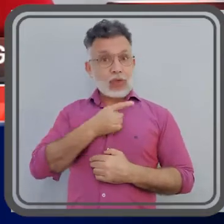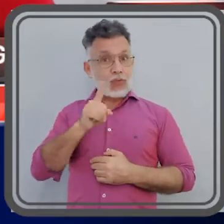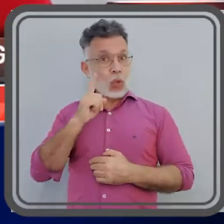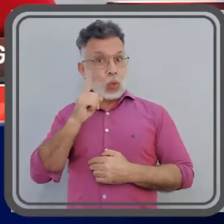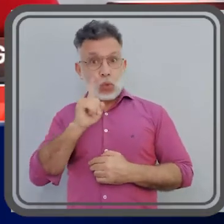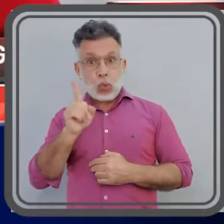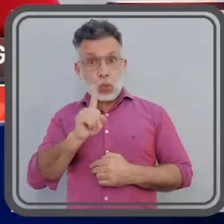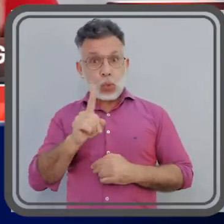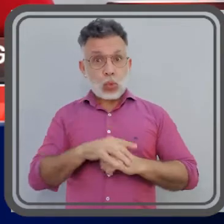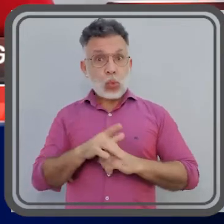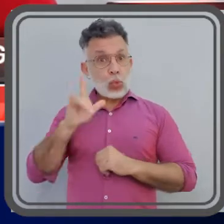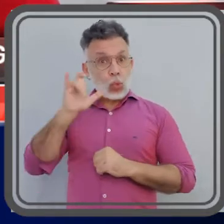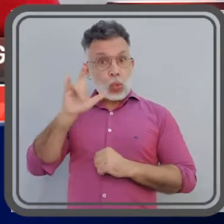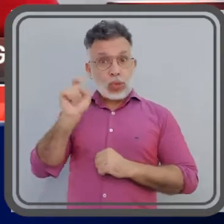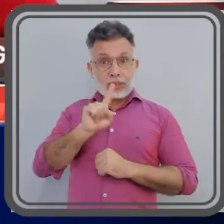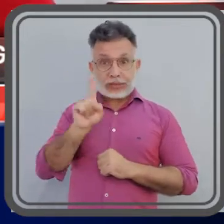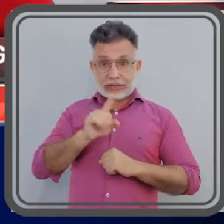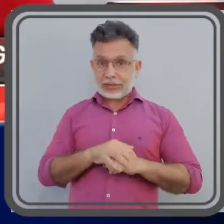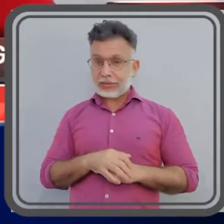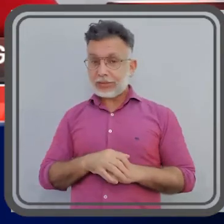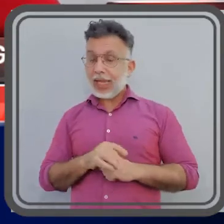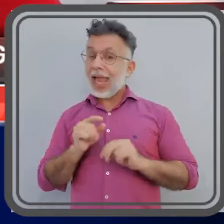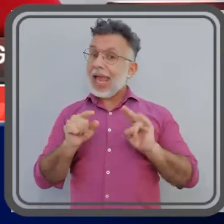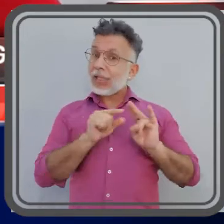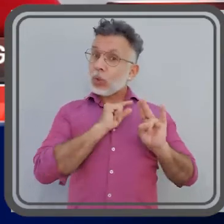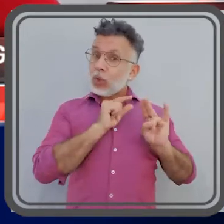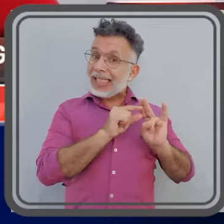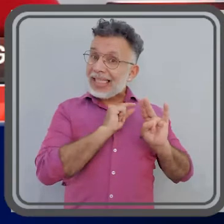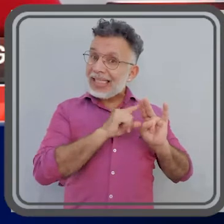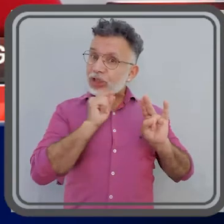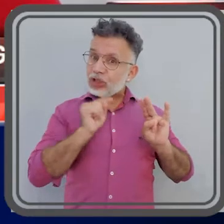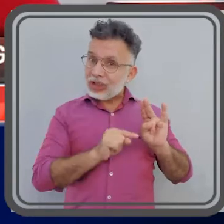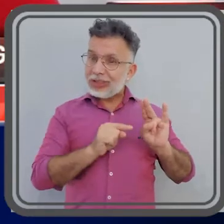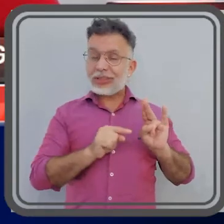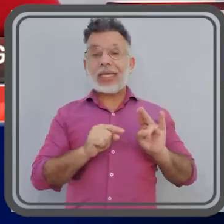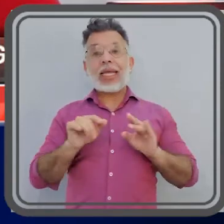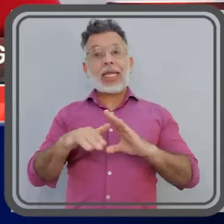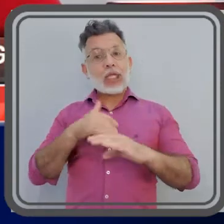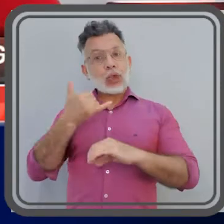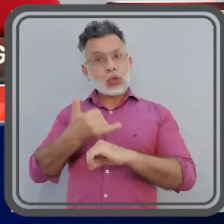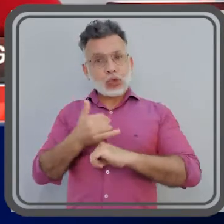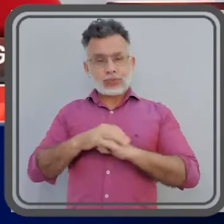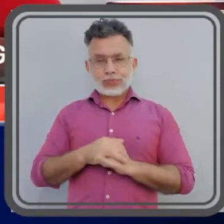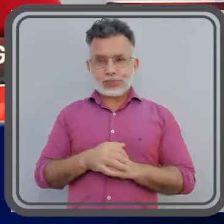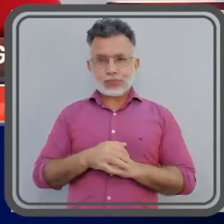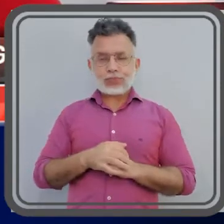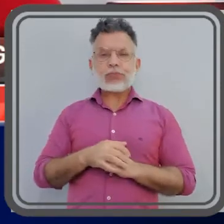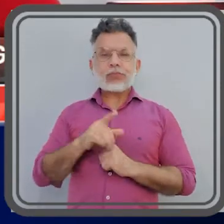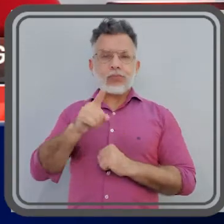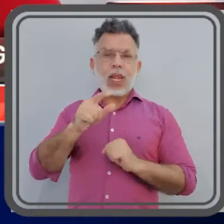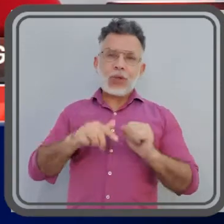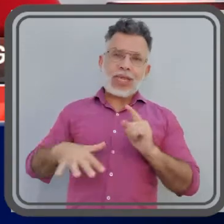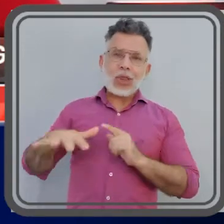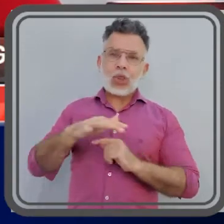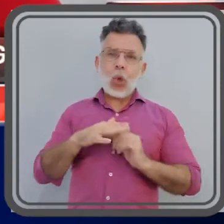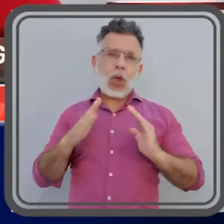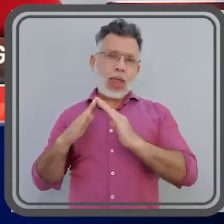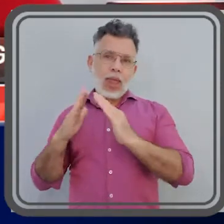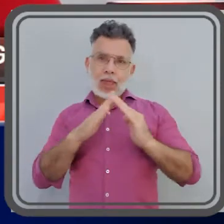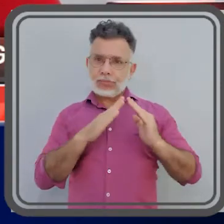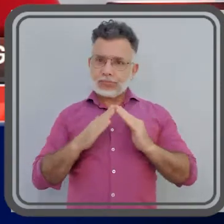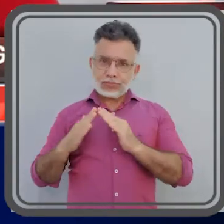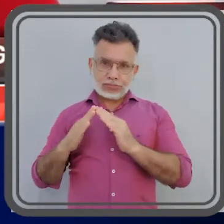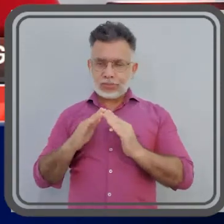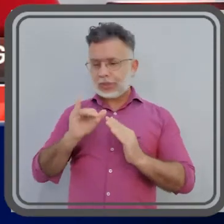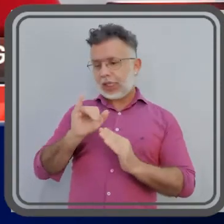pessoal está perguntando aqui. Estamos ao vivo no Insta? Não, não estamos ao vivo no Insta, é LinkedIn e YouTube, pessoal. Setor imobiliário, Tiagão, atraiu muita gente, seja